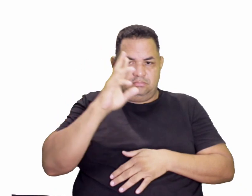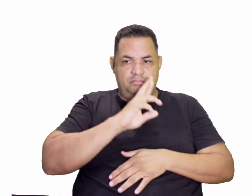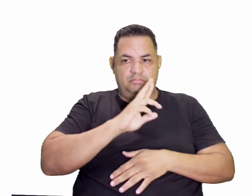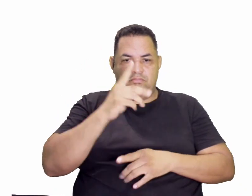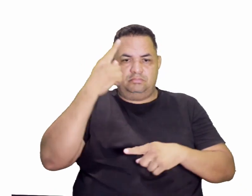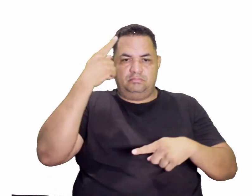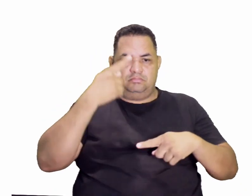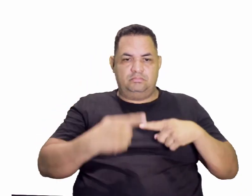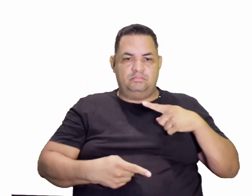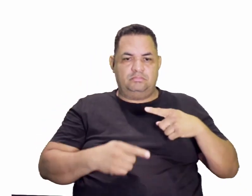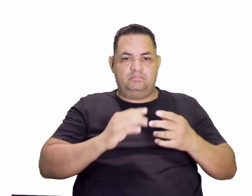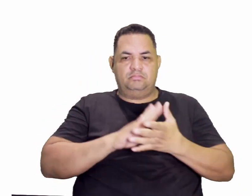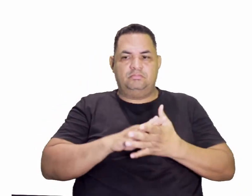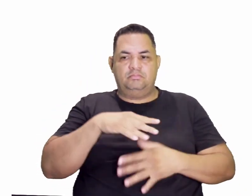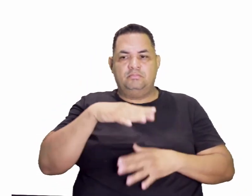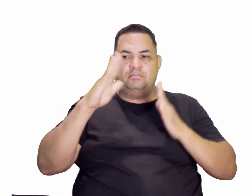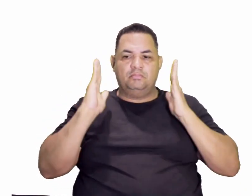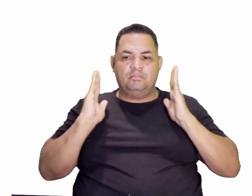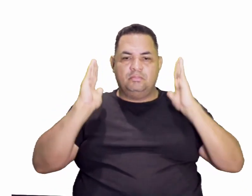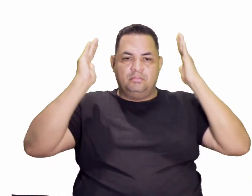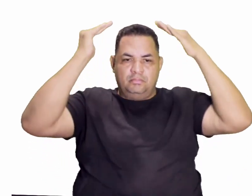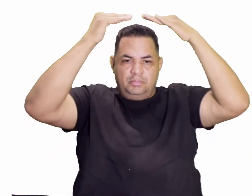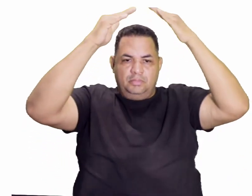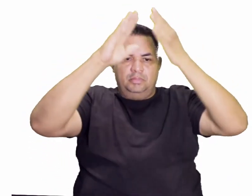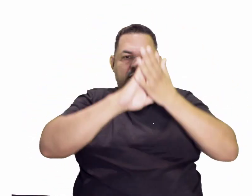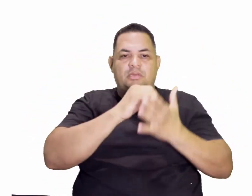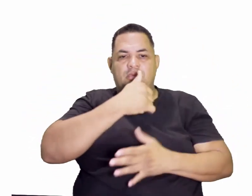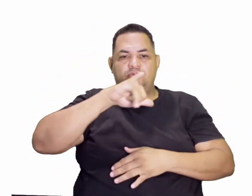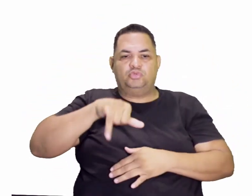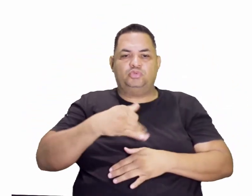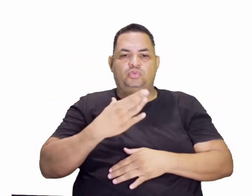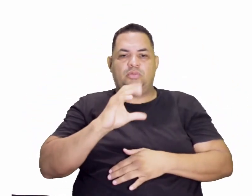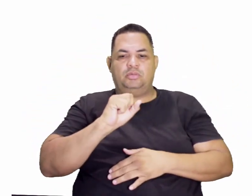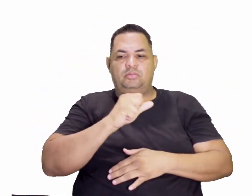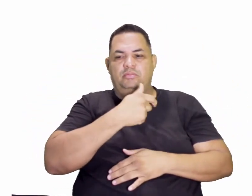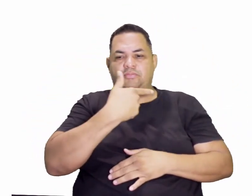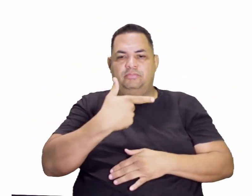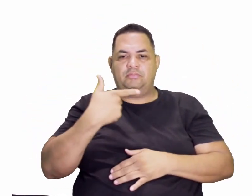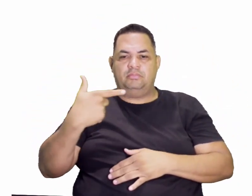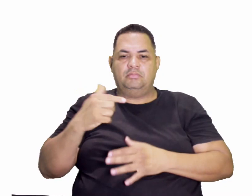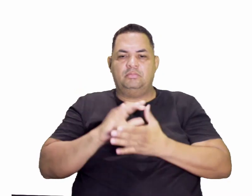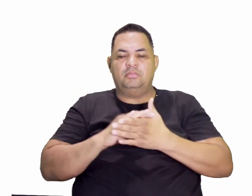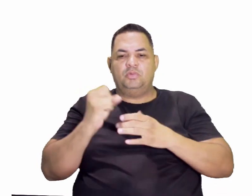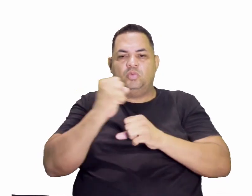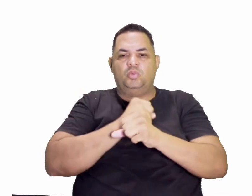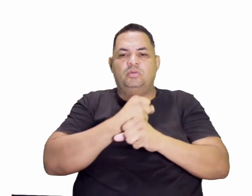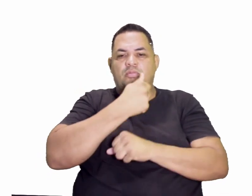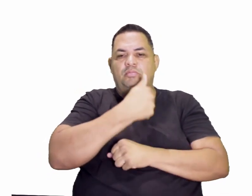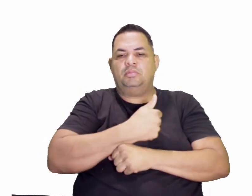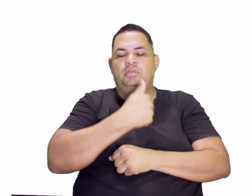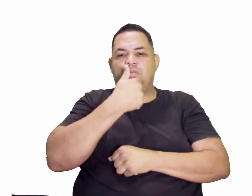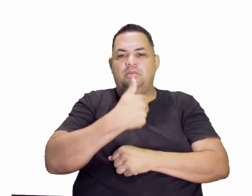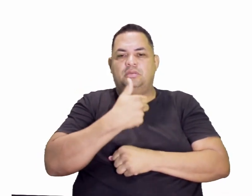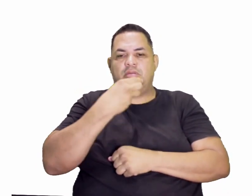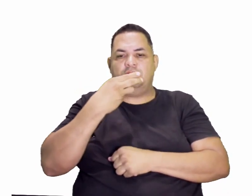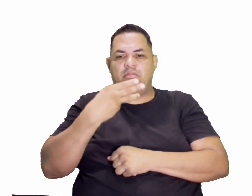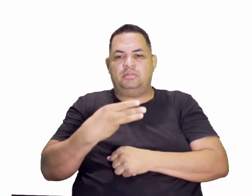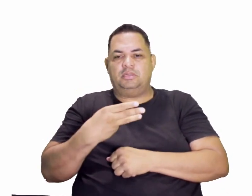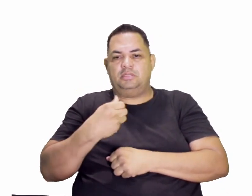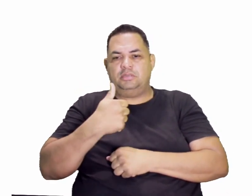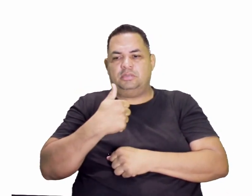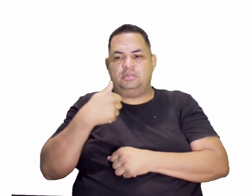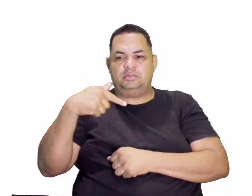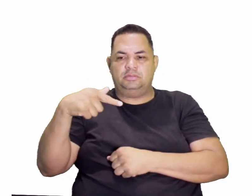foram proibidas pelo Papa João XXII, em 1317. Gente, vocês podem